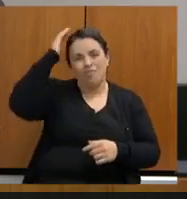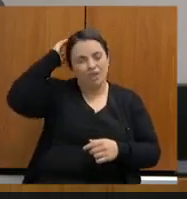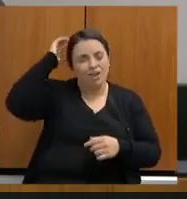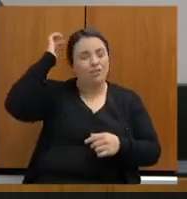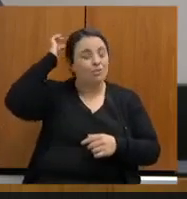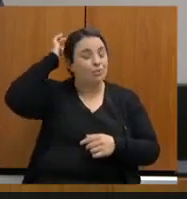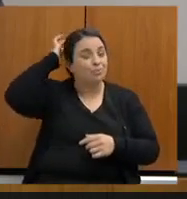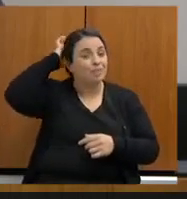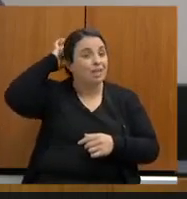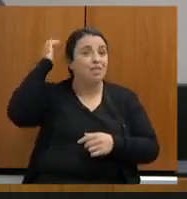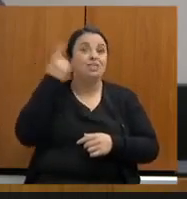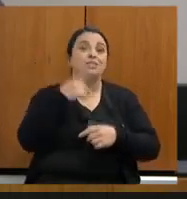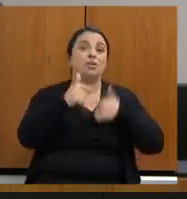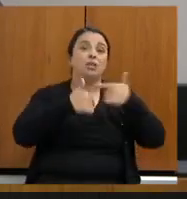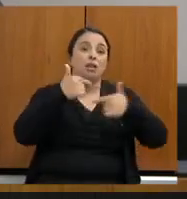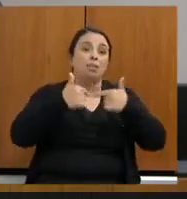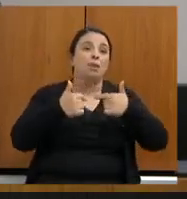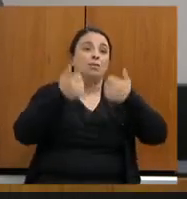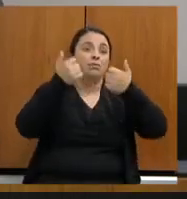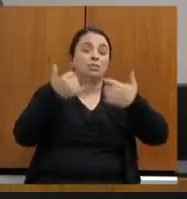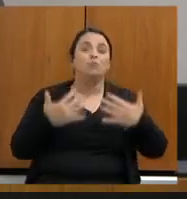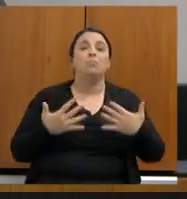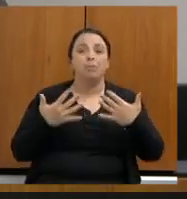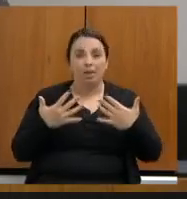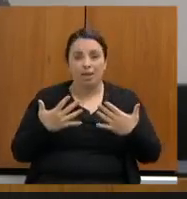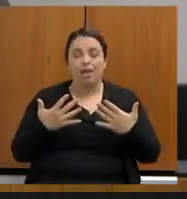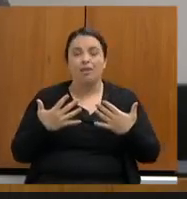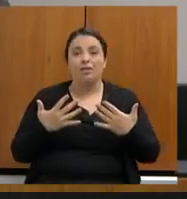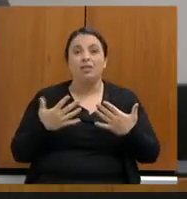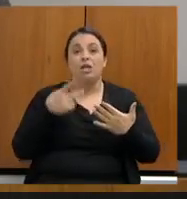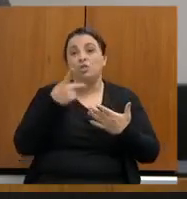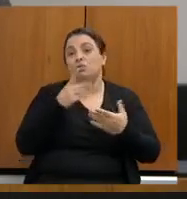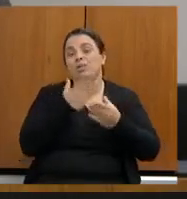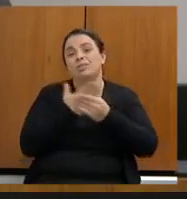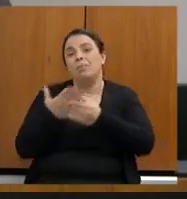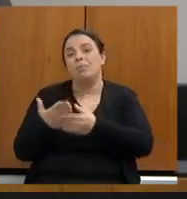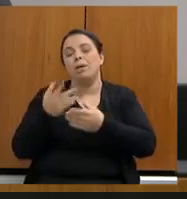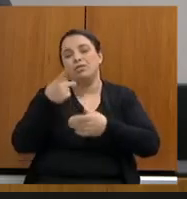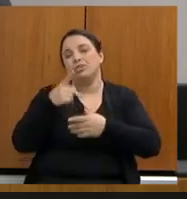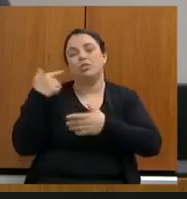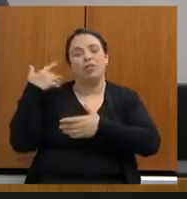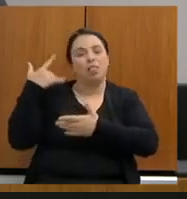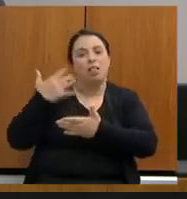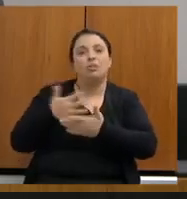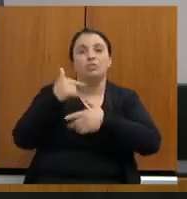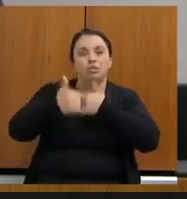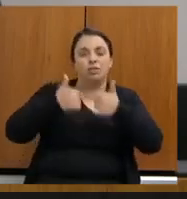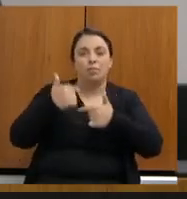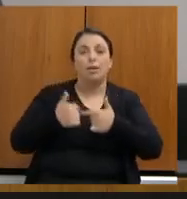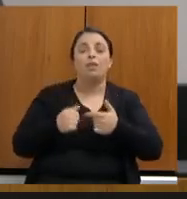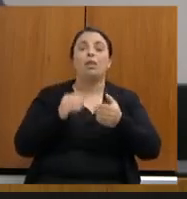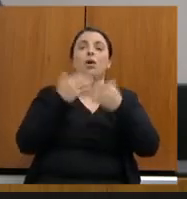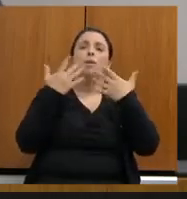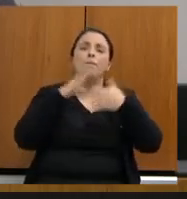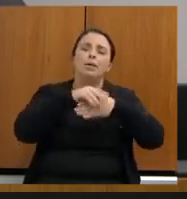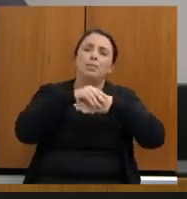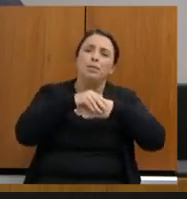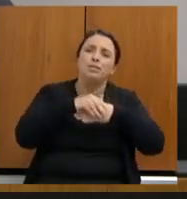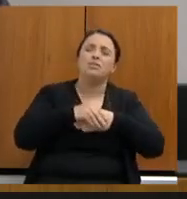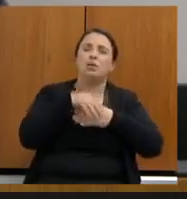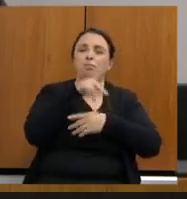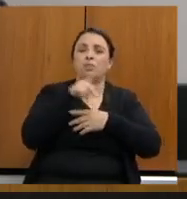vem realizando em suas respectivas pastas Quero Agradecer aqui parabenizar o presidente Agostinho Patrus por esta brilhante iniciativa